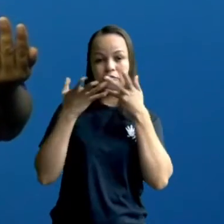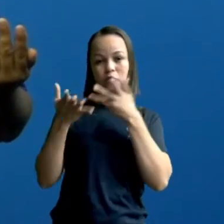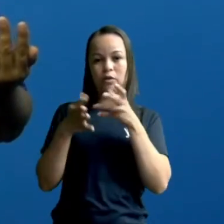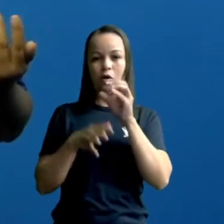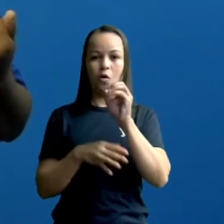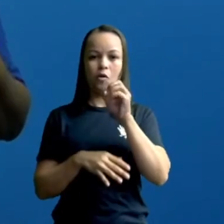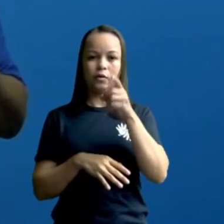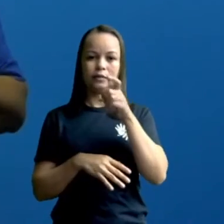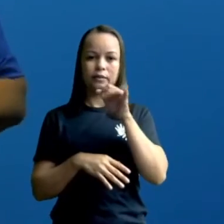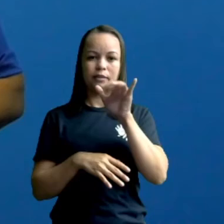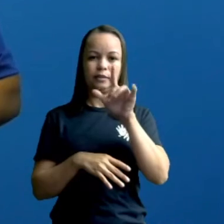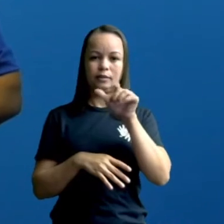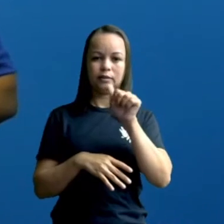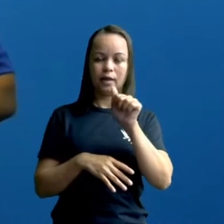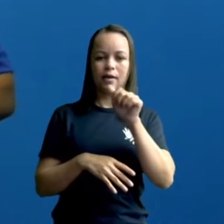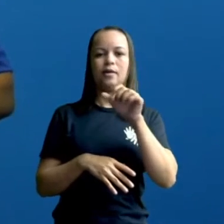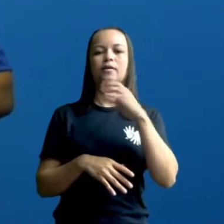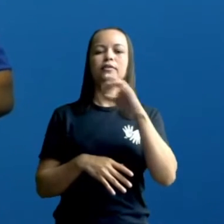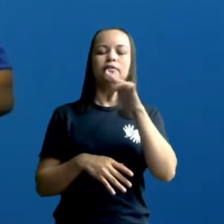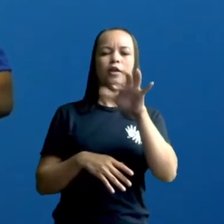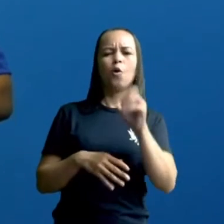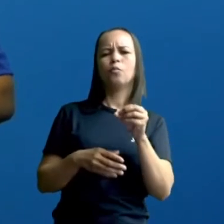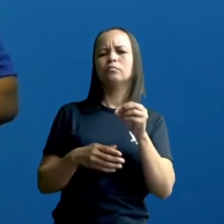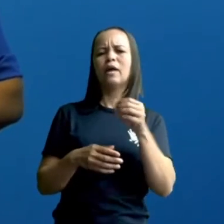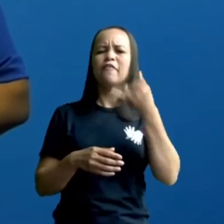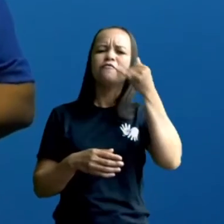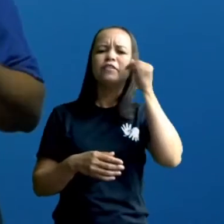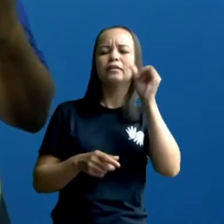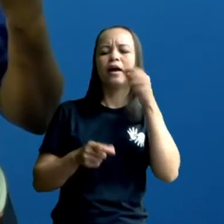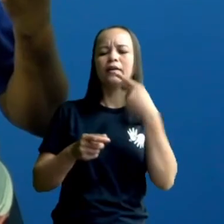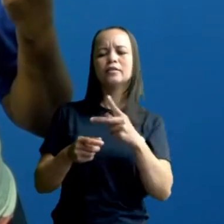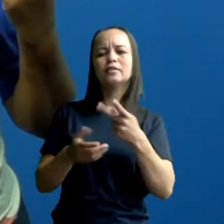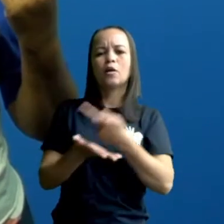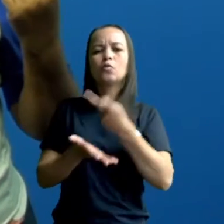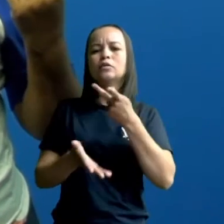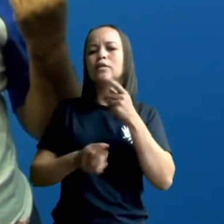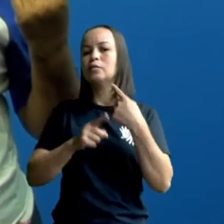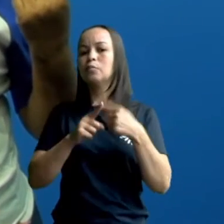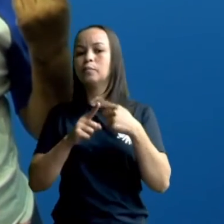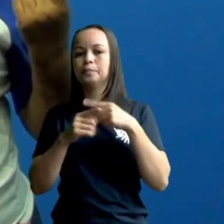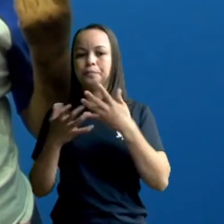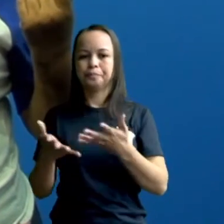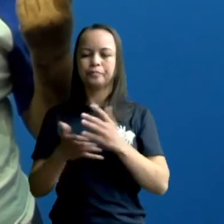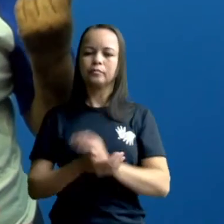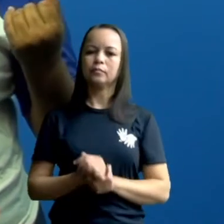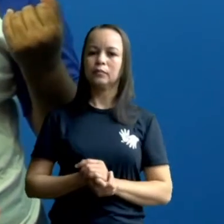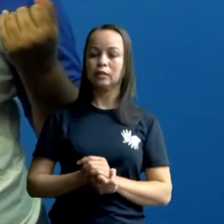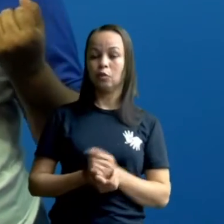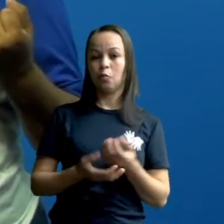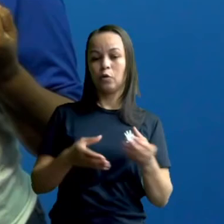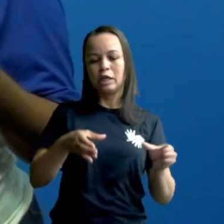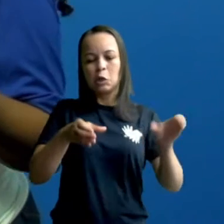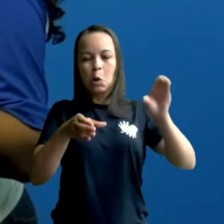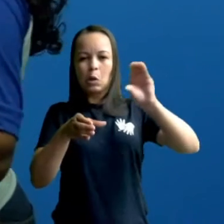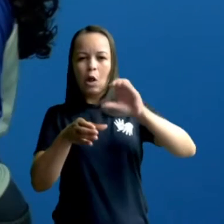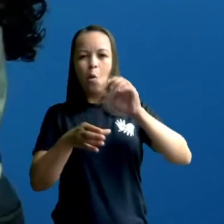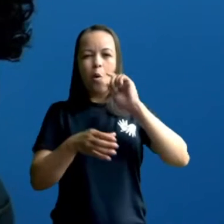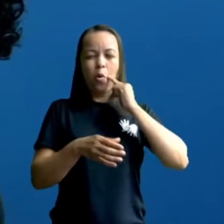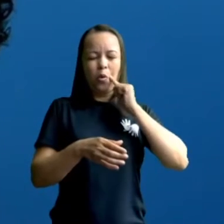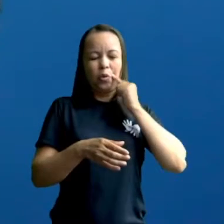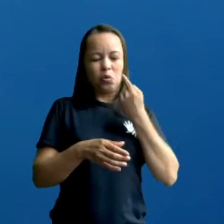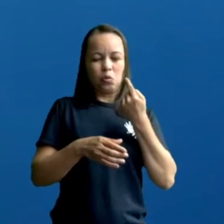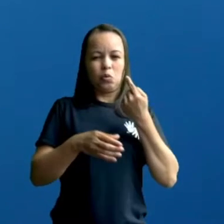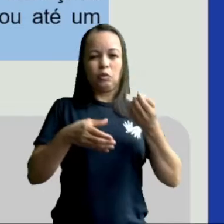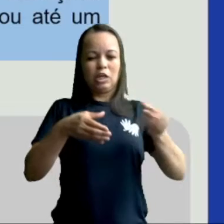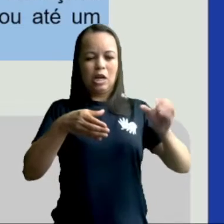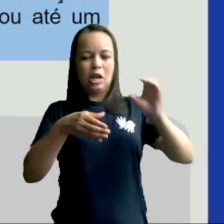pode fazer para evitar que isso aconteça? E aí a gente vai ver por que se coloca suco de limão na geleia. Por que será? Vamos